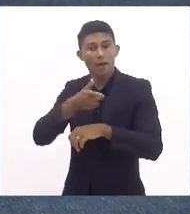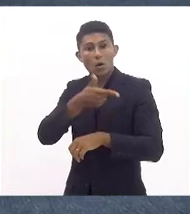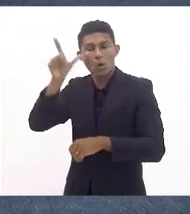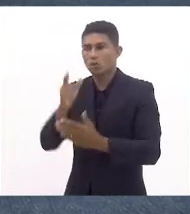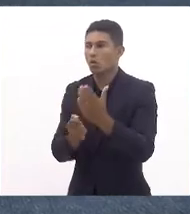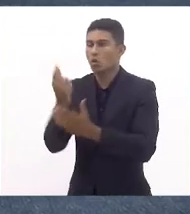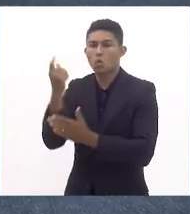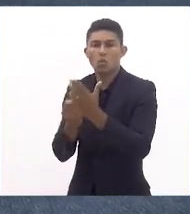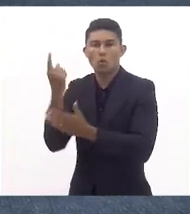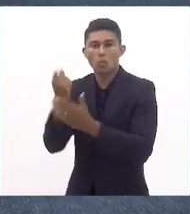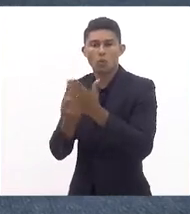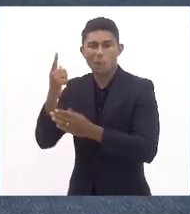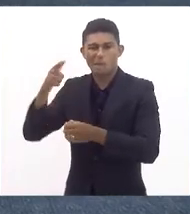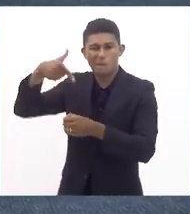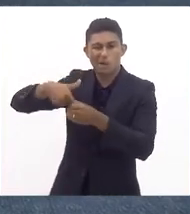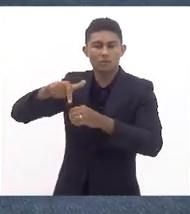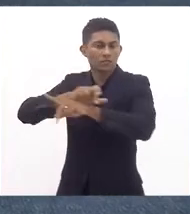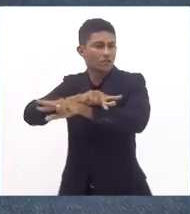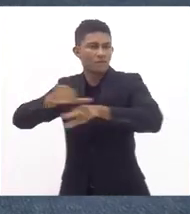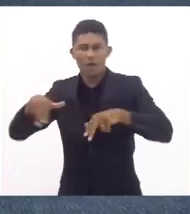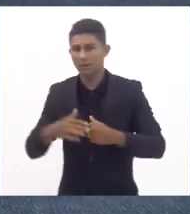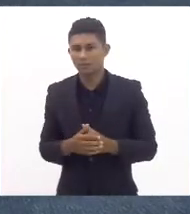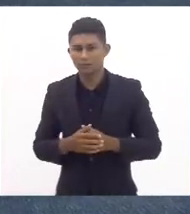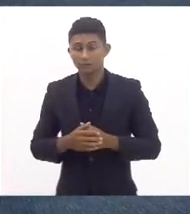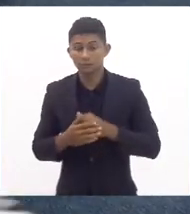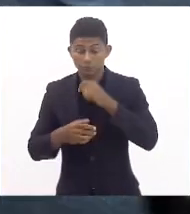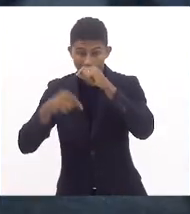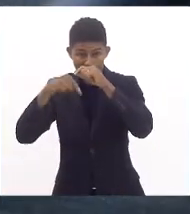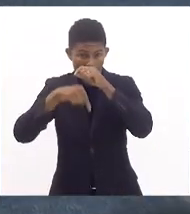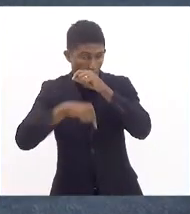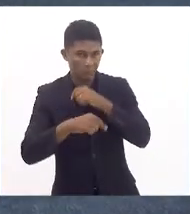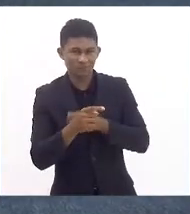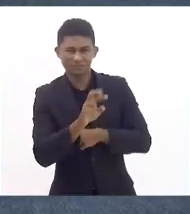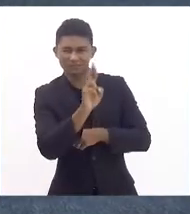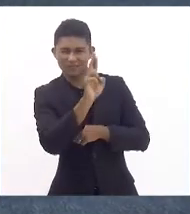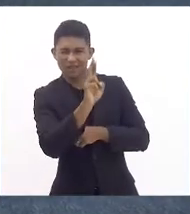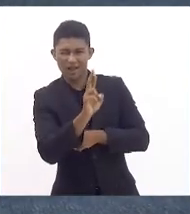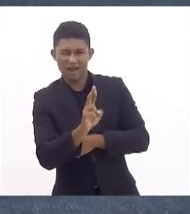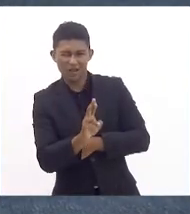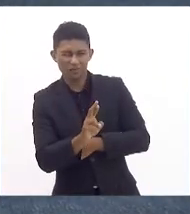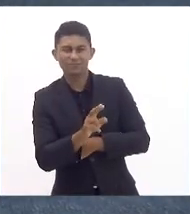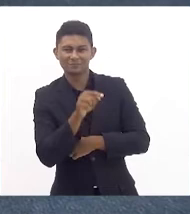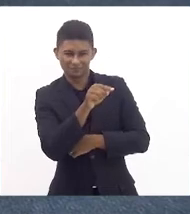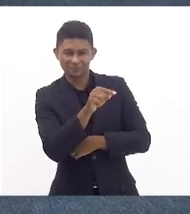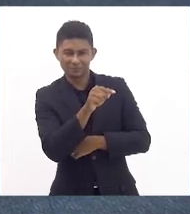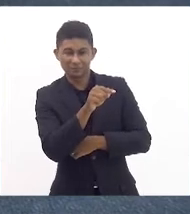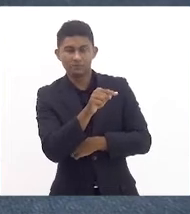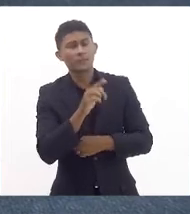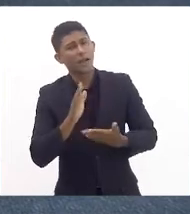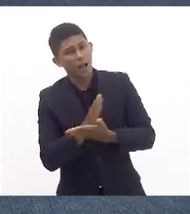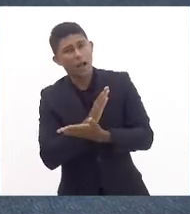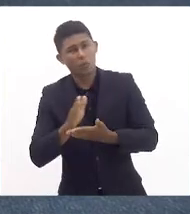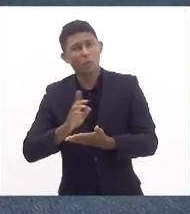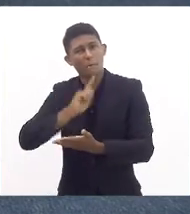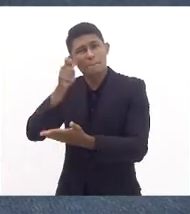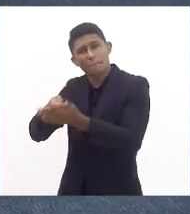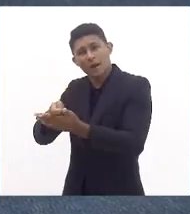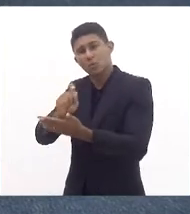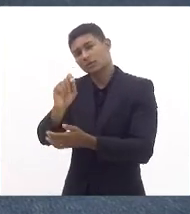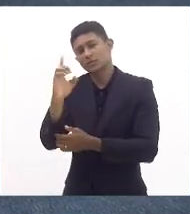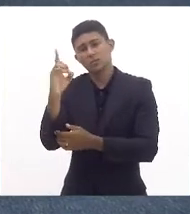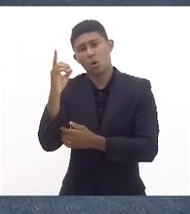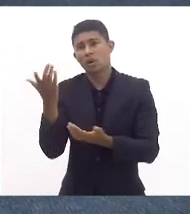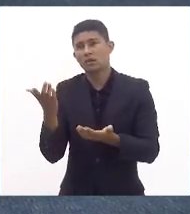vê. Se produz em real, logicamente tem alguns custos que são em dólar, como fretamento de